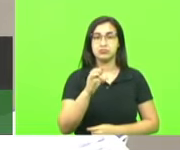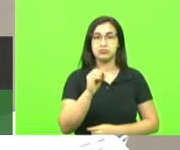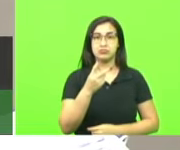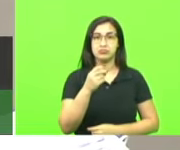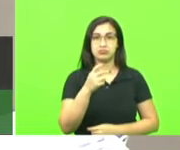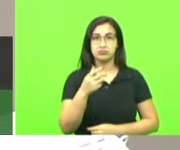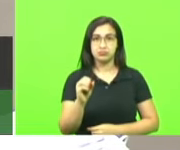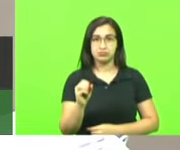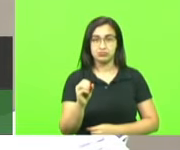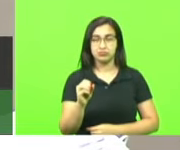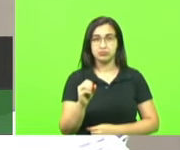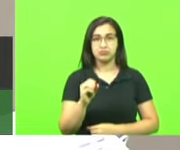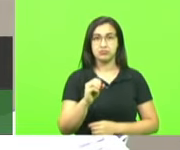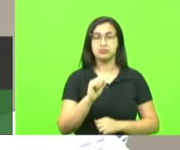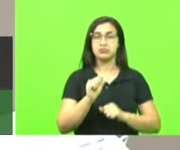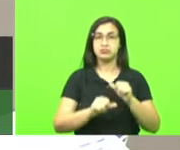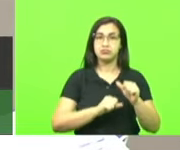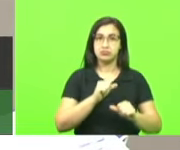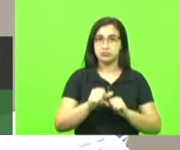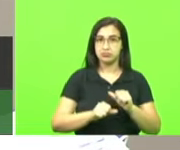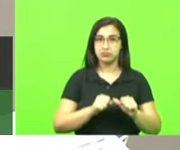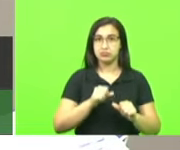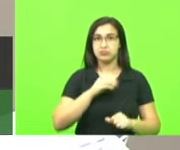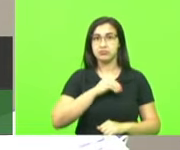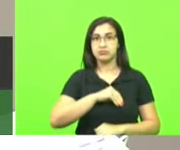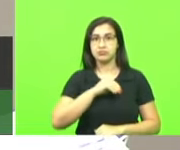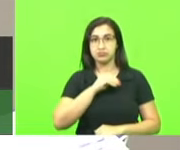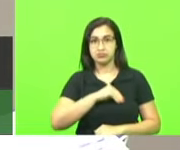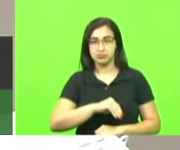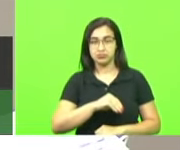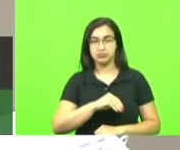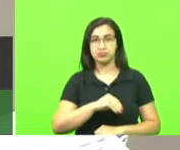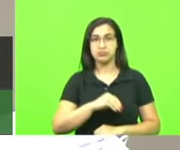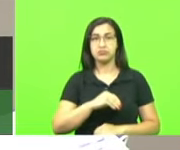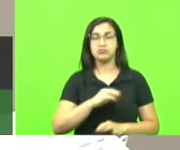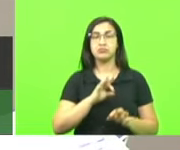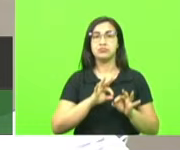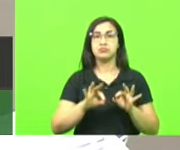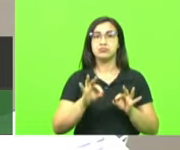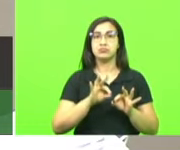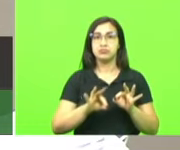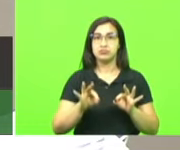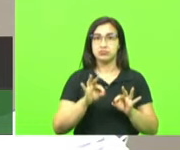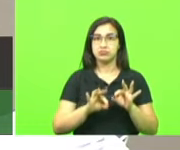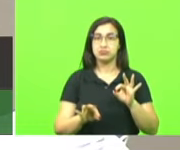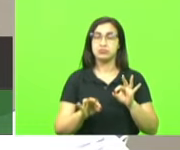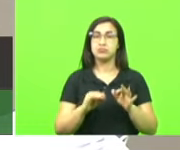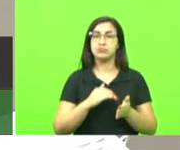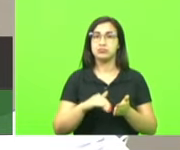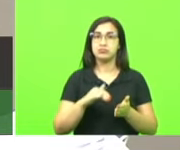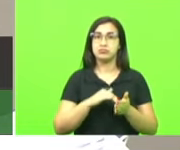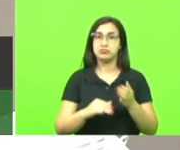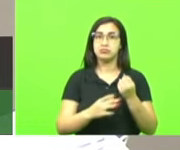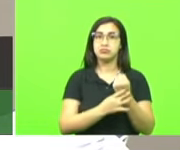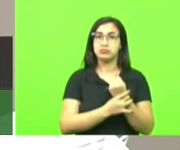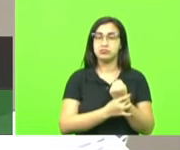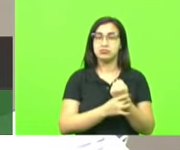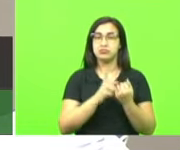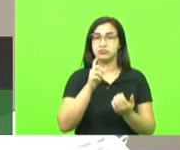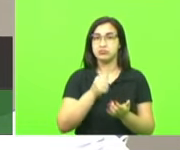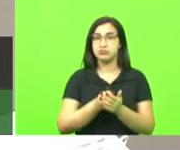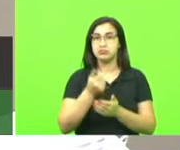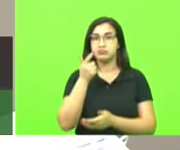Estado, reajusta o subsídio mensal das carreiras pertencentes às instituições que constituem a Secretaria de Estado da Segurança Pública e estabelece